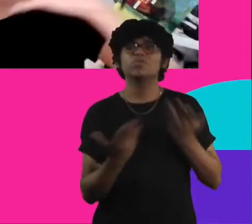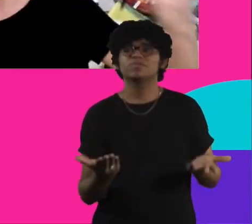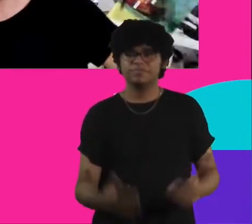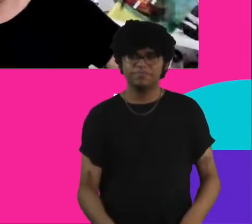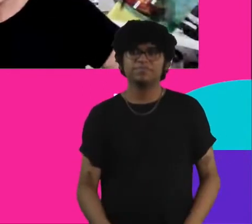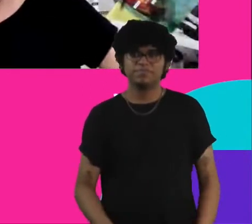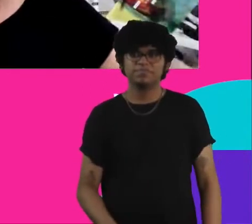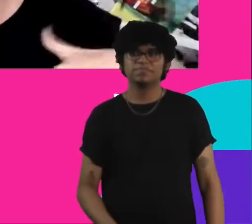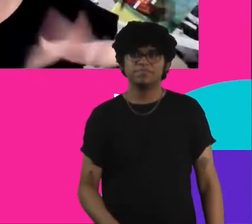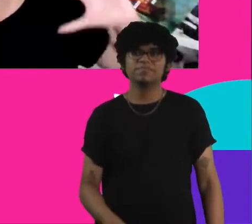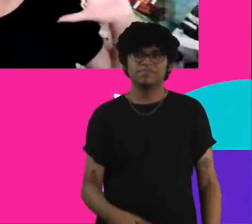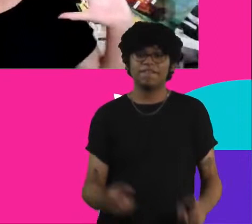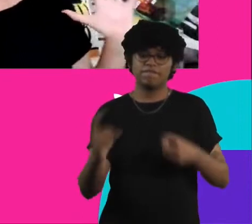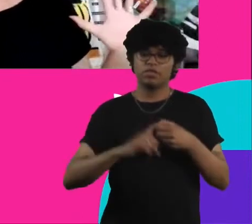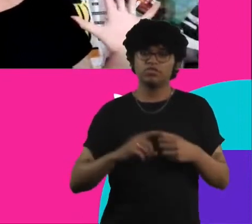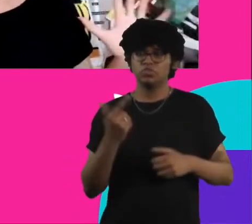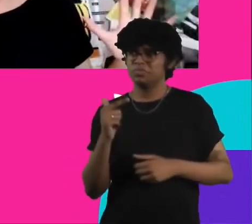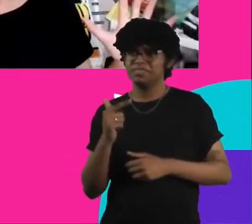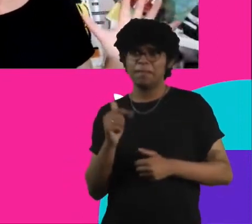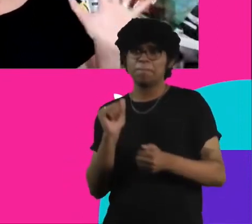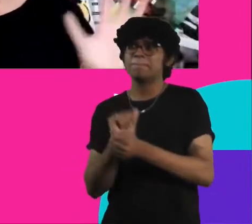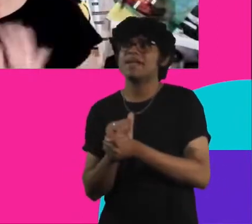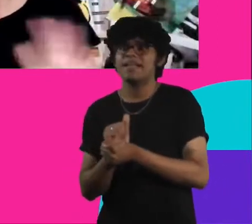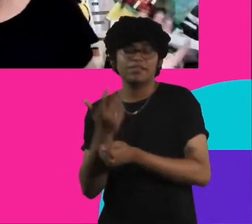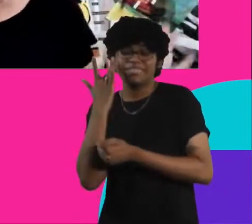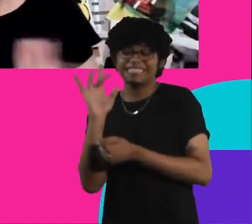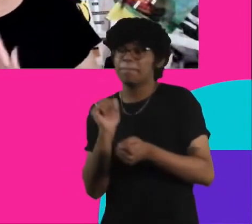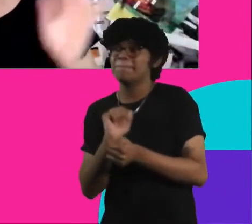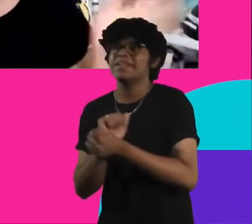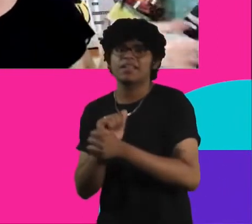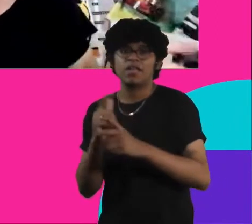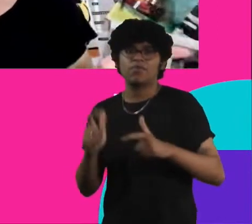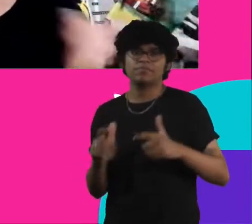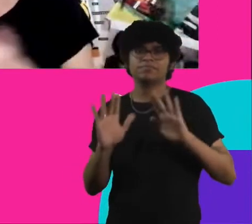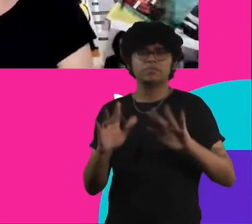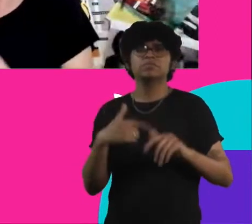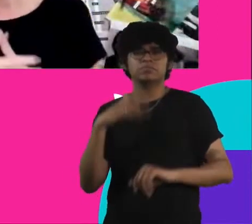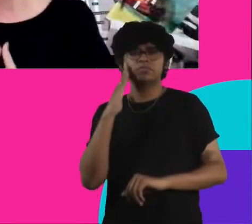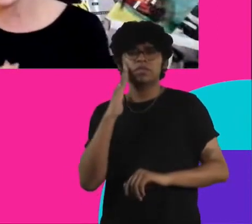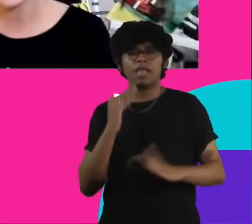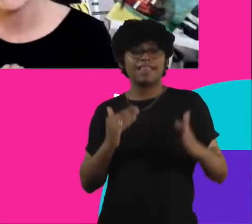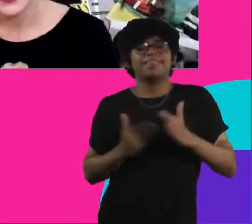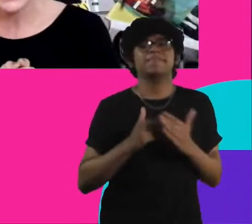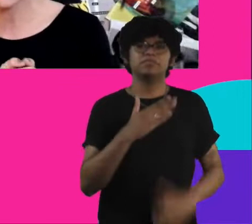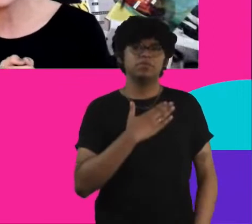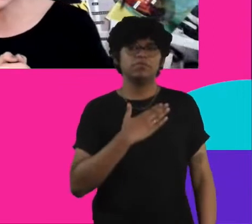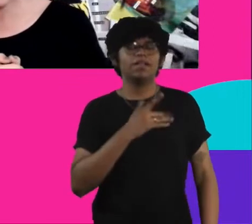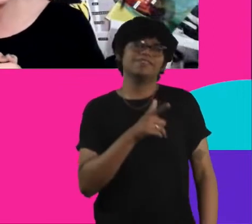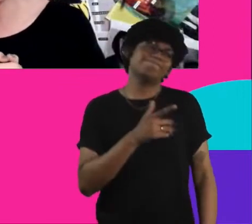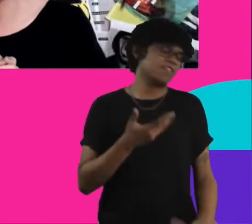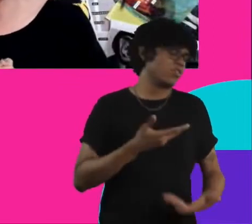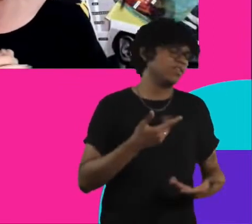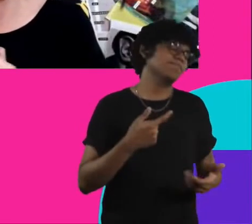Então, eu não sei aonde eu vou parar, mas eu sei alguns inegociáveis na minha vida. Eu sei aonde eu cheguei no meu limite, por exemplo, eu vou ter que voltar.